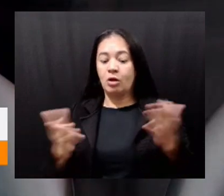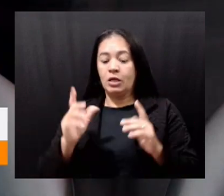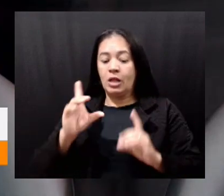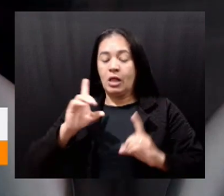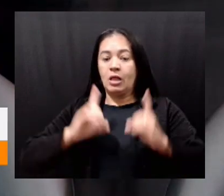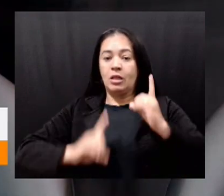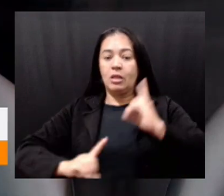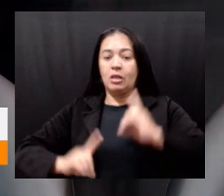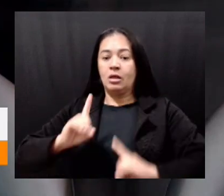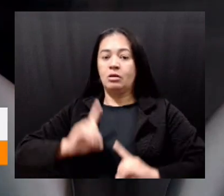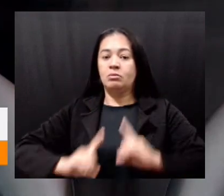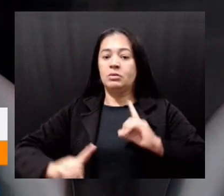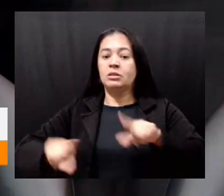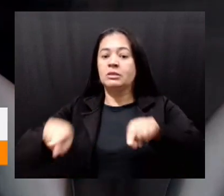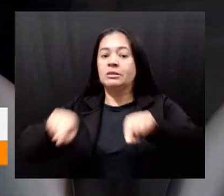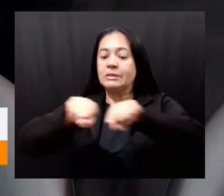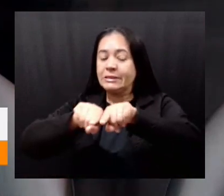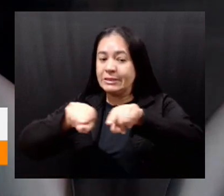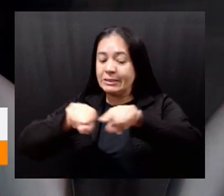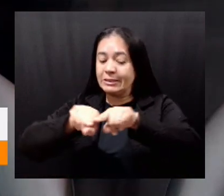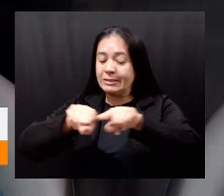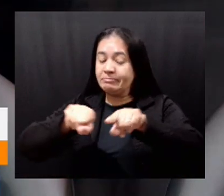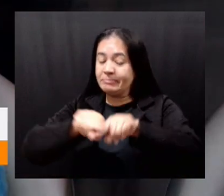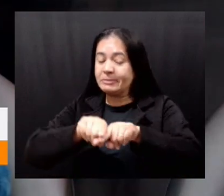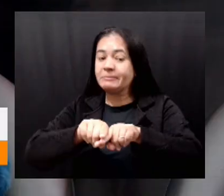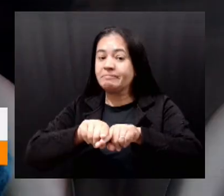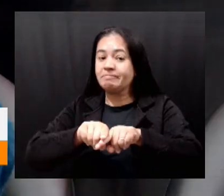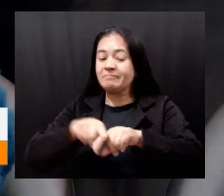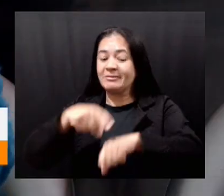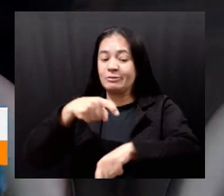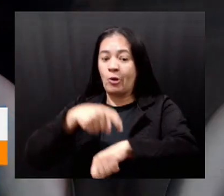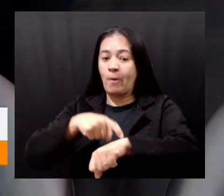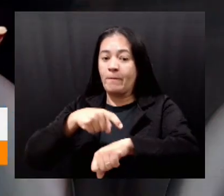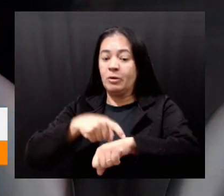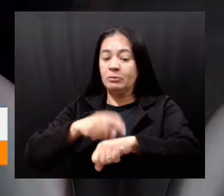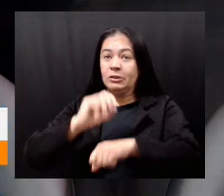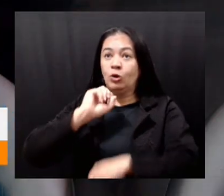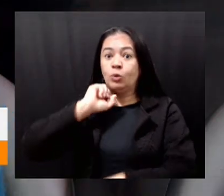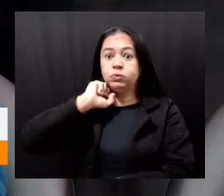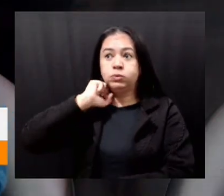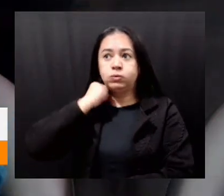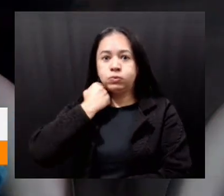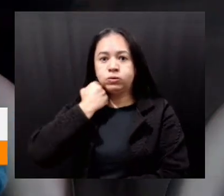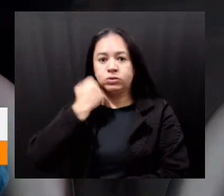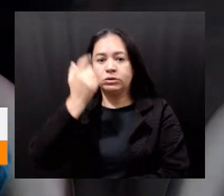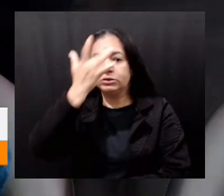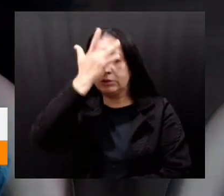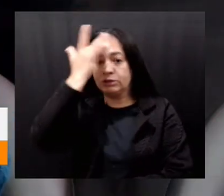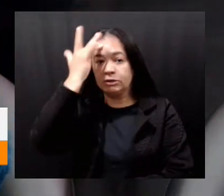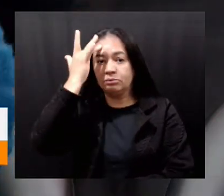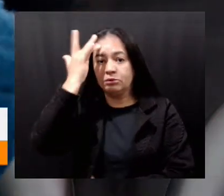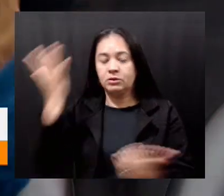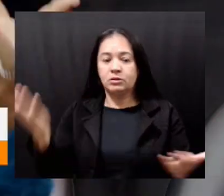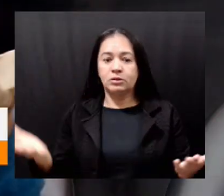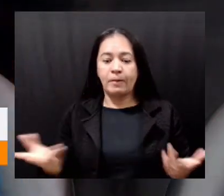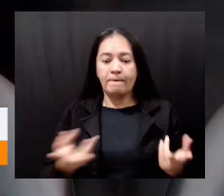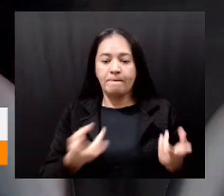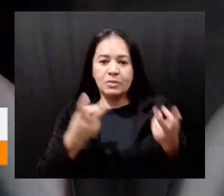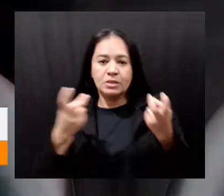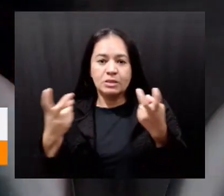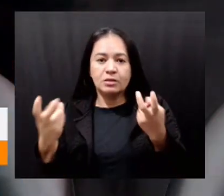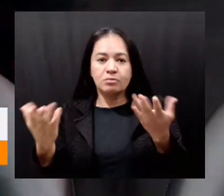também vem com esse momento de estresse que as pessoas viram, de repente, que talvez aquela atividade